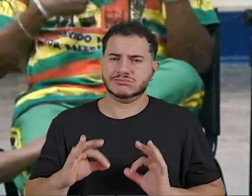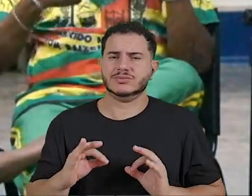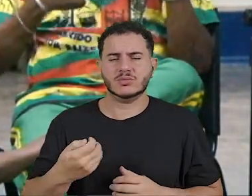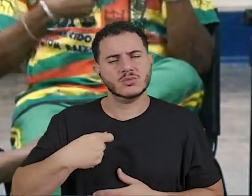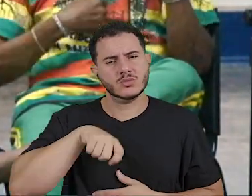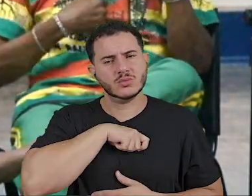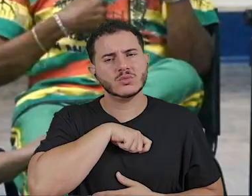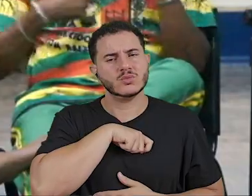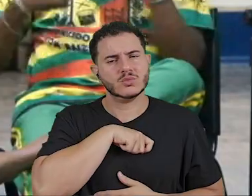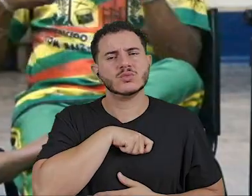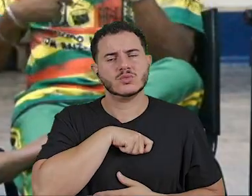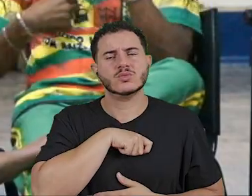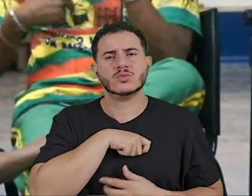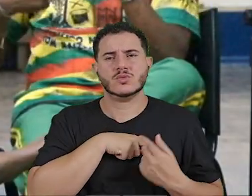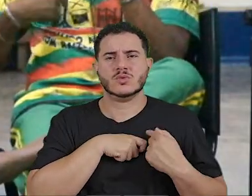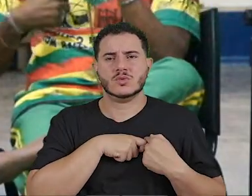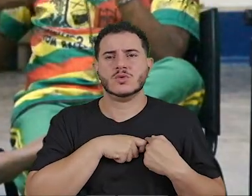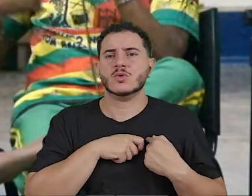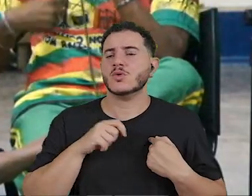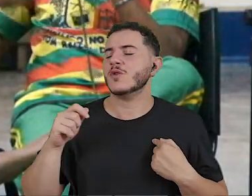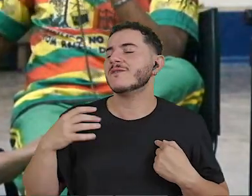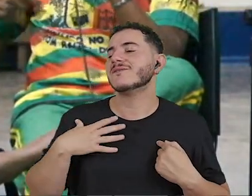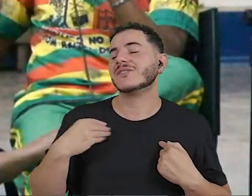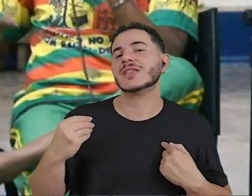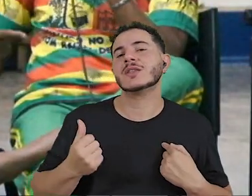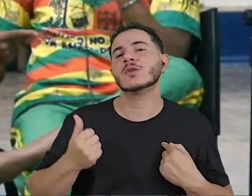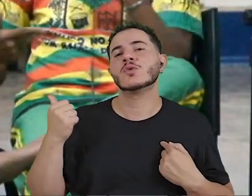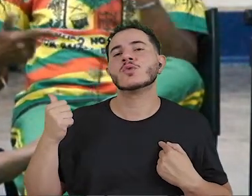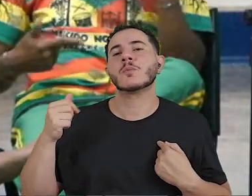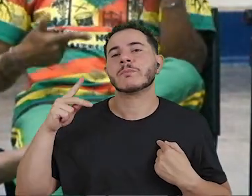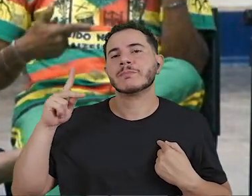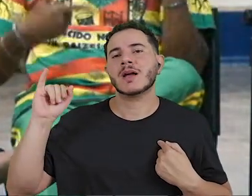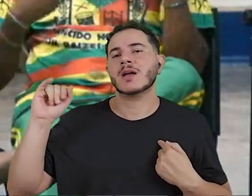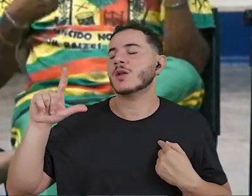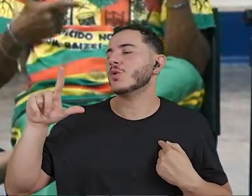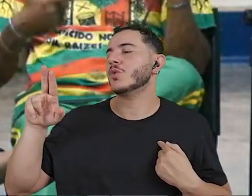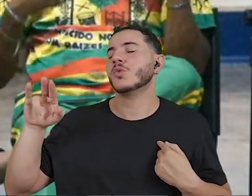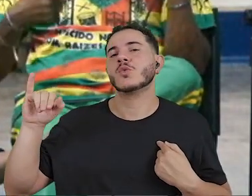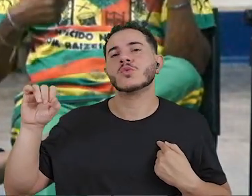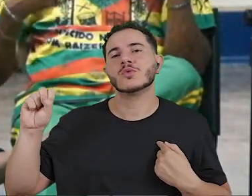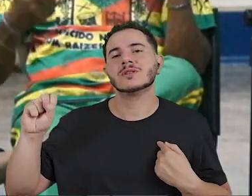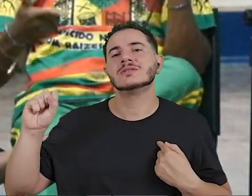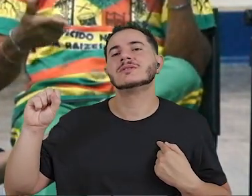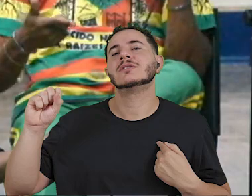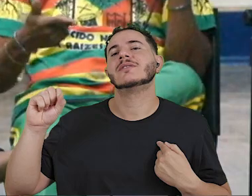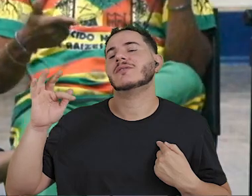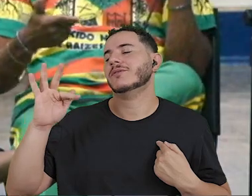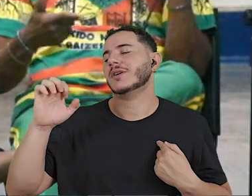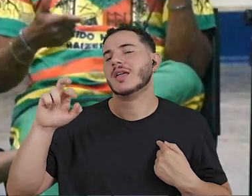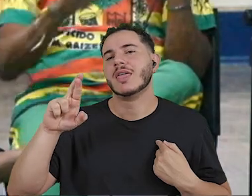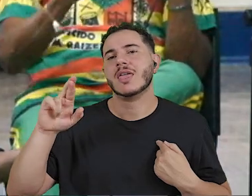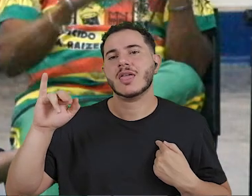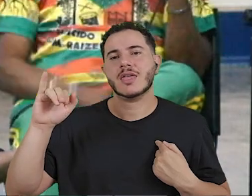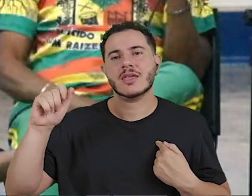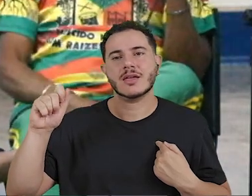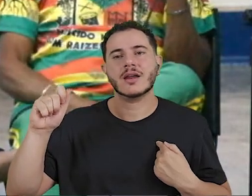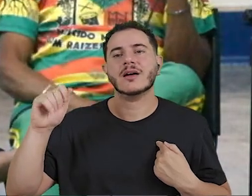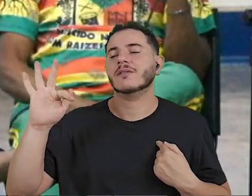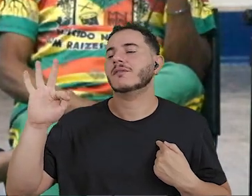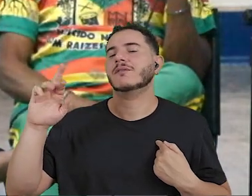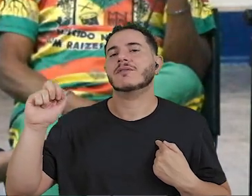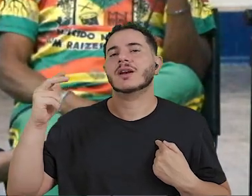de França, filho de Luiz Ferreira de França, popular Zacarias. Deixa eu